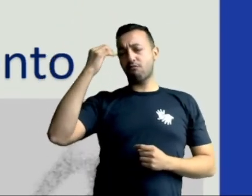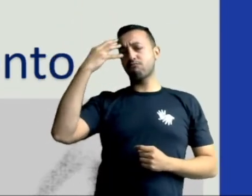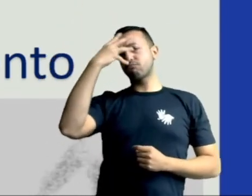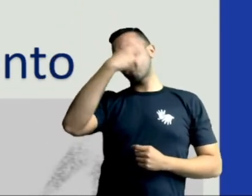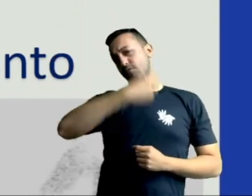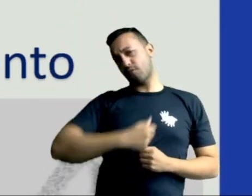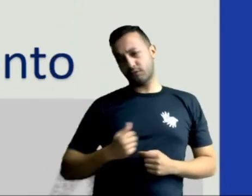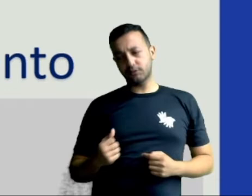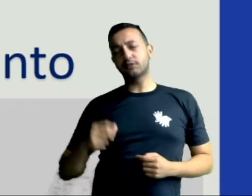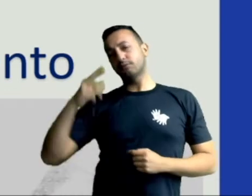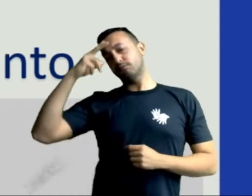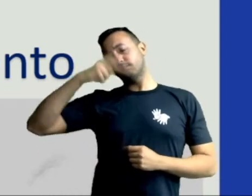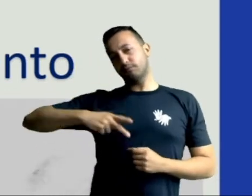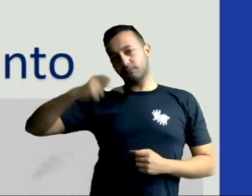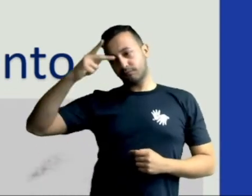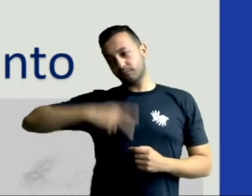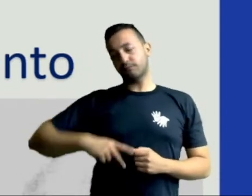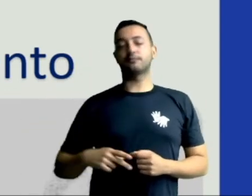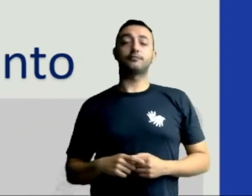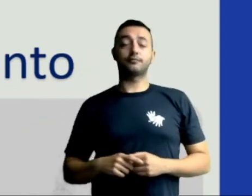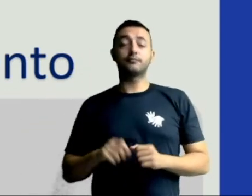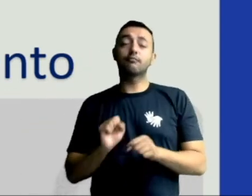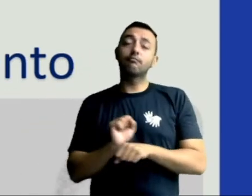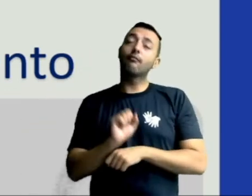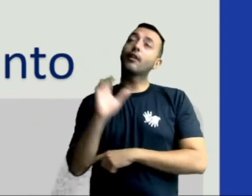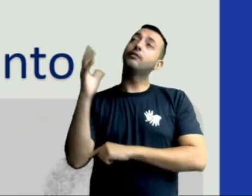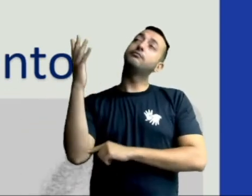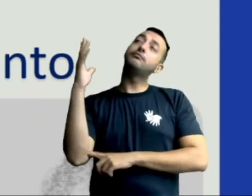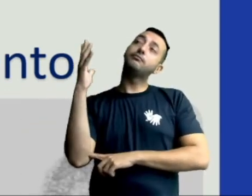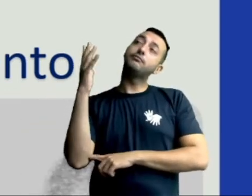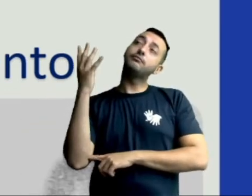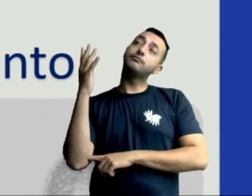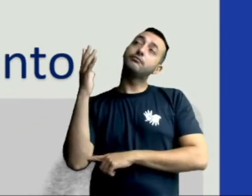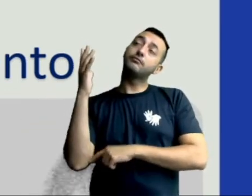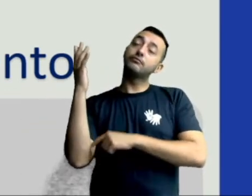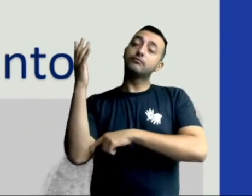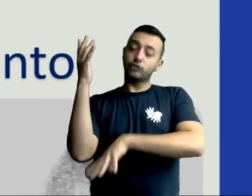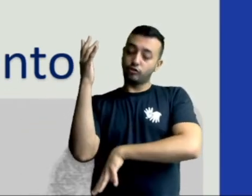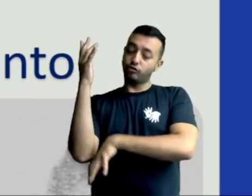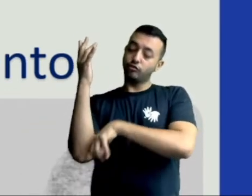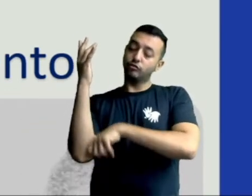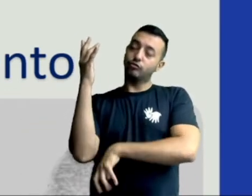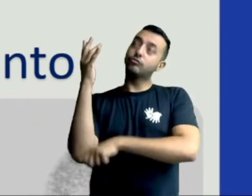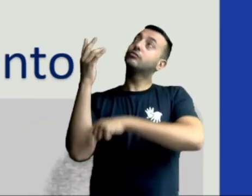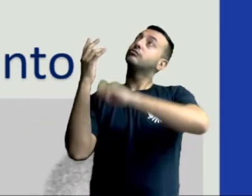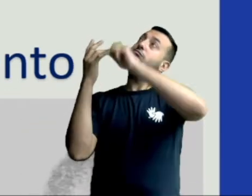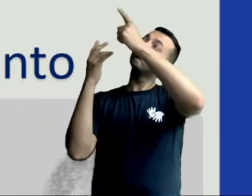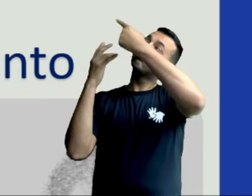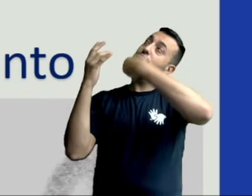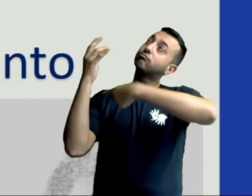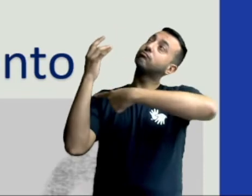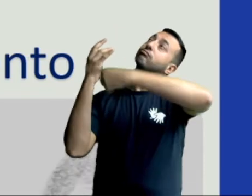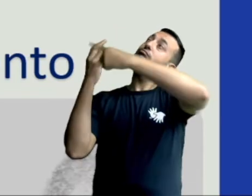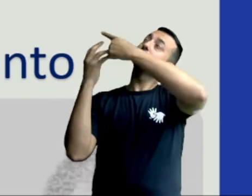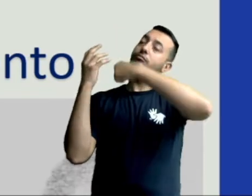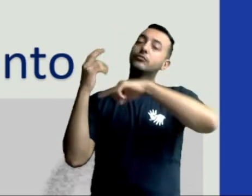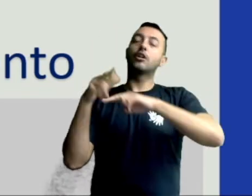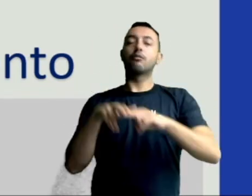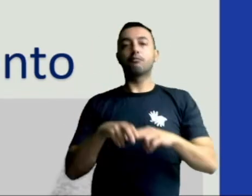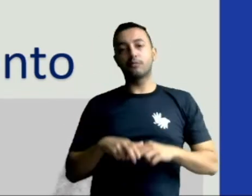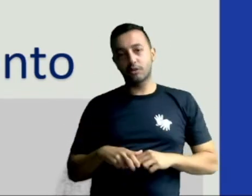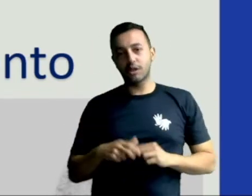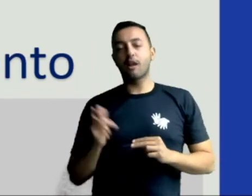o seu próprio alimento. Ela ali mesmo, paradinha, quietinha, ela consegue se alimentar. Por isso que na cadeia alimentar,